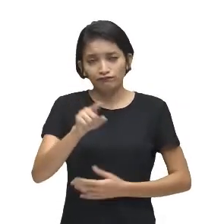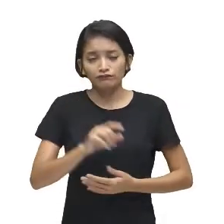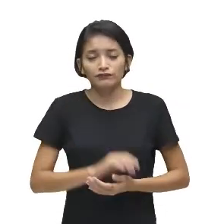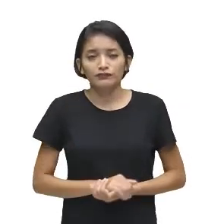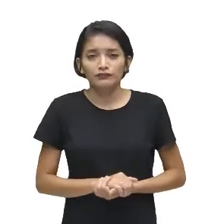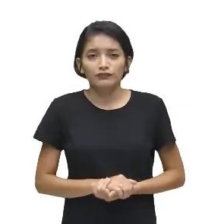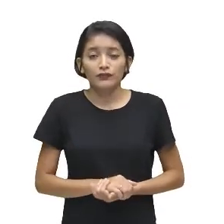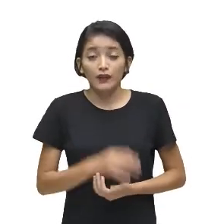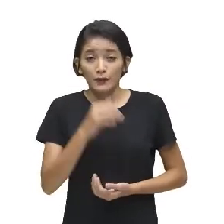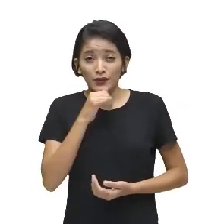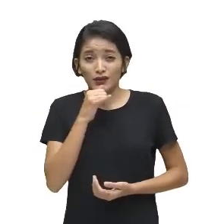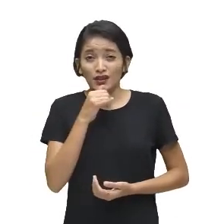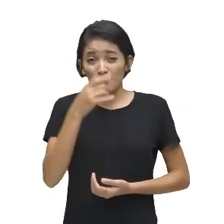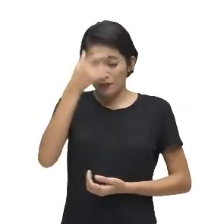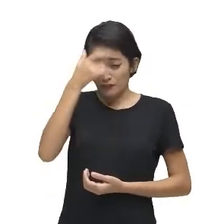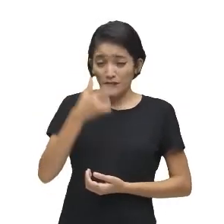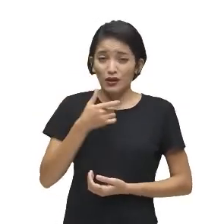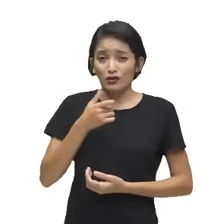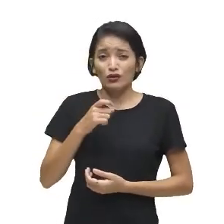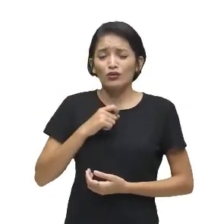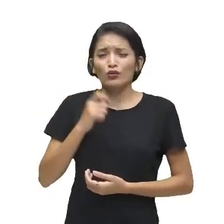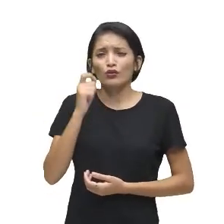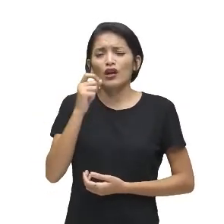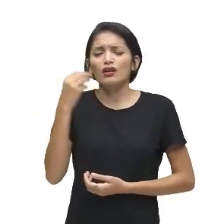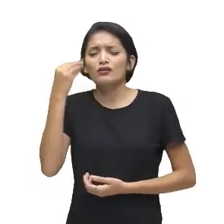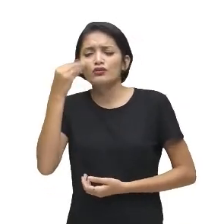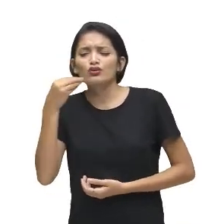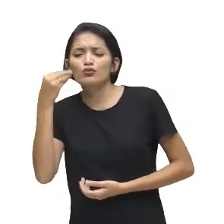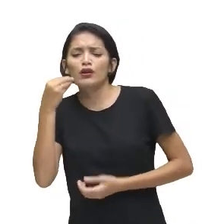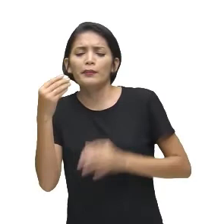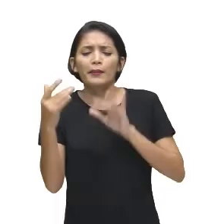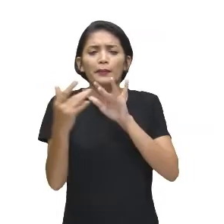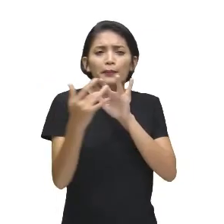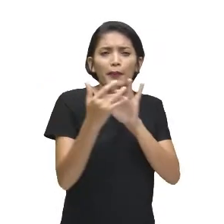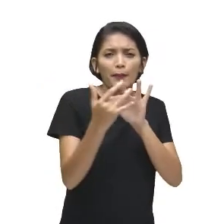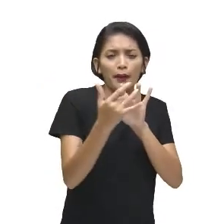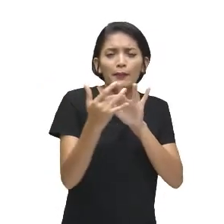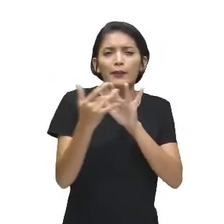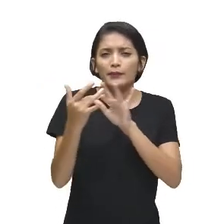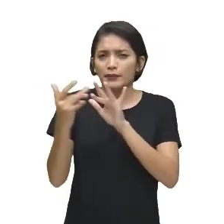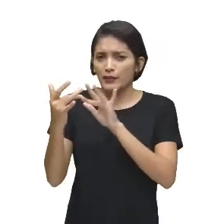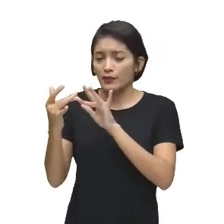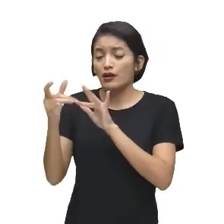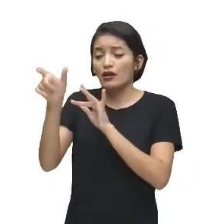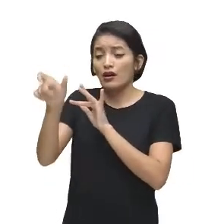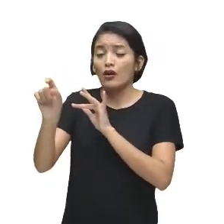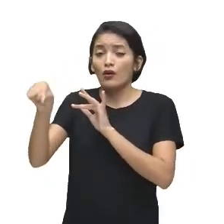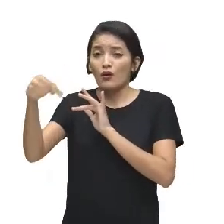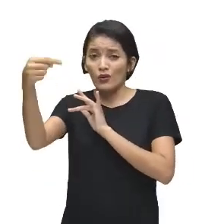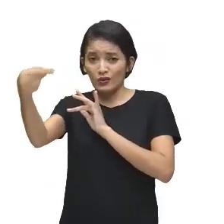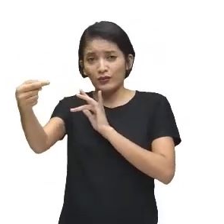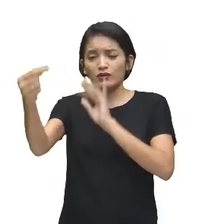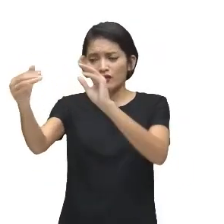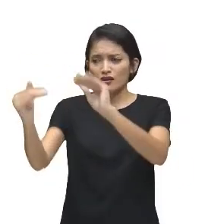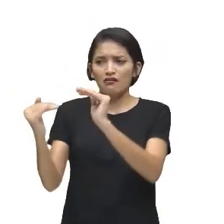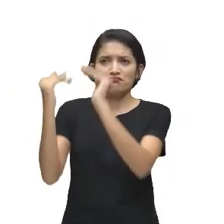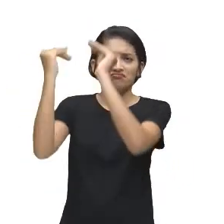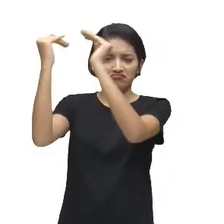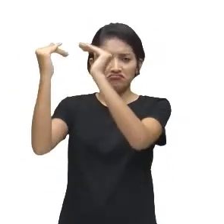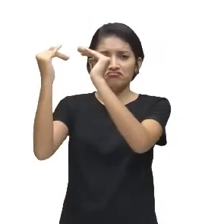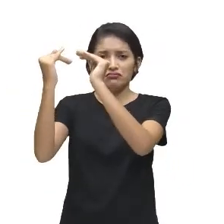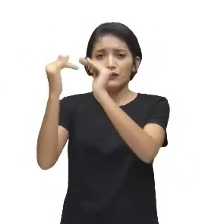que a pessoa experimenta a dimensão da intimidade com esse outro mais elevado, com